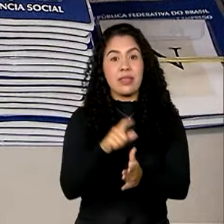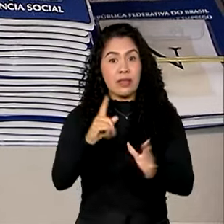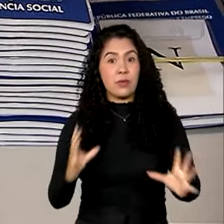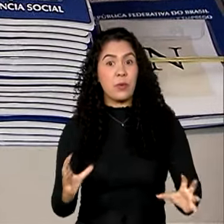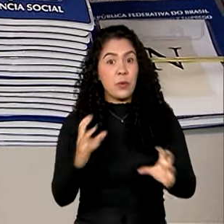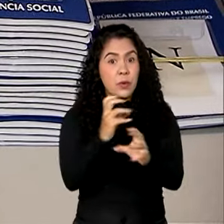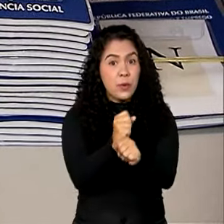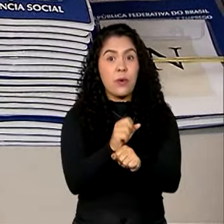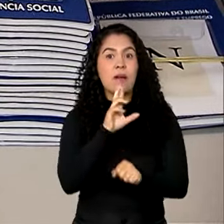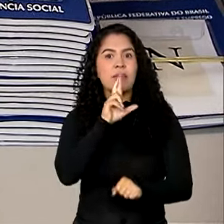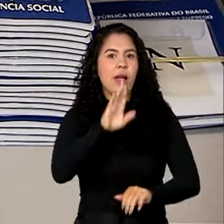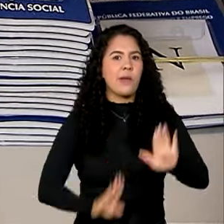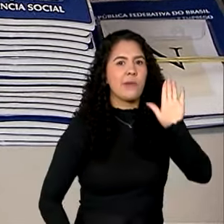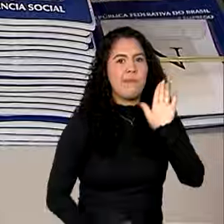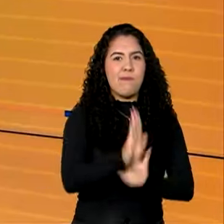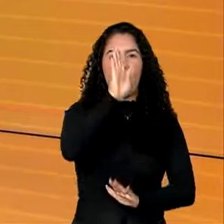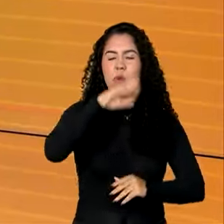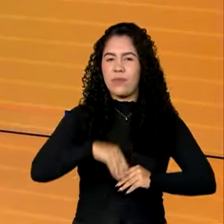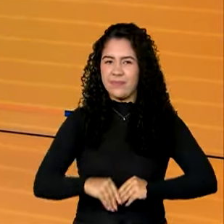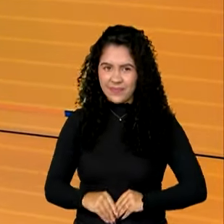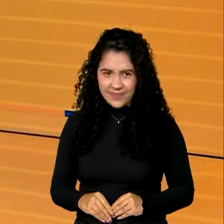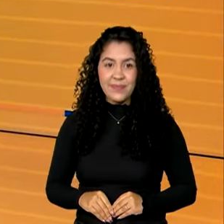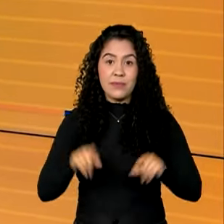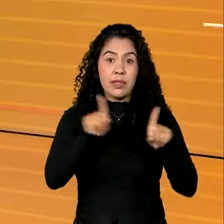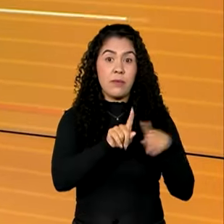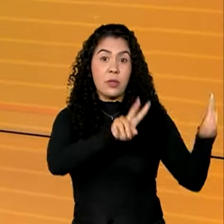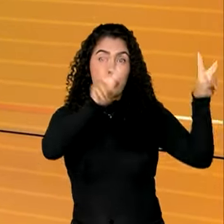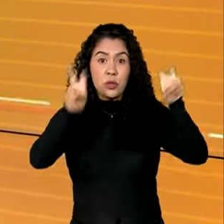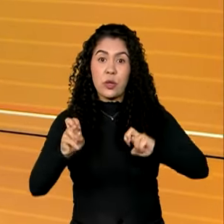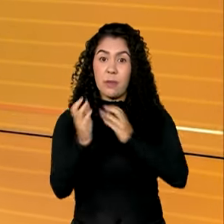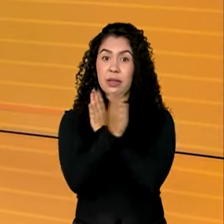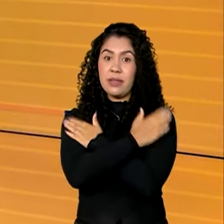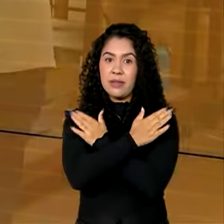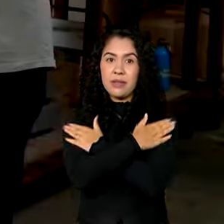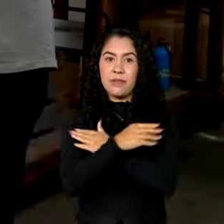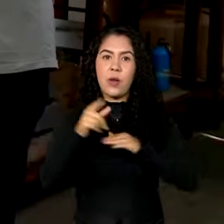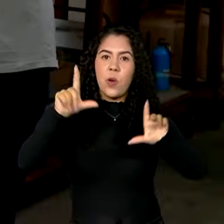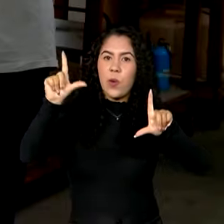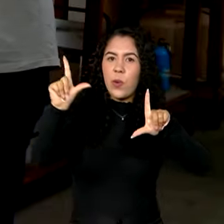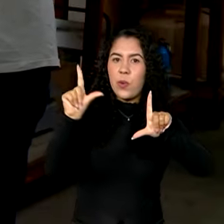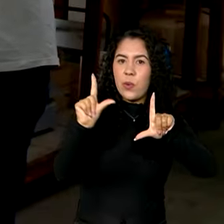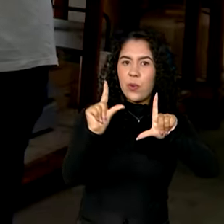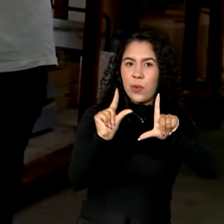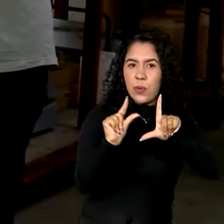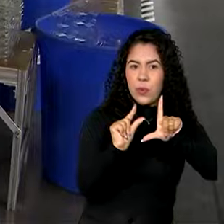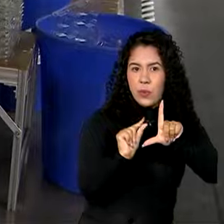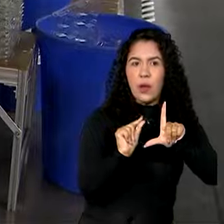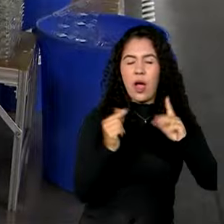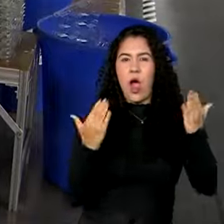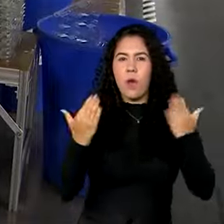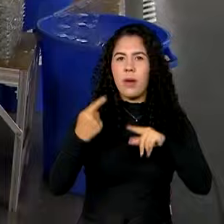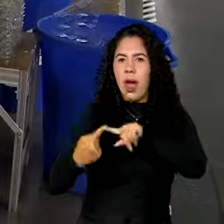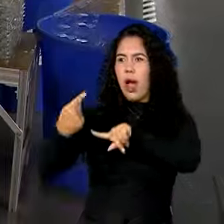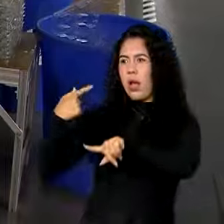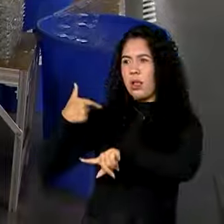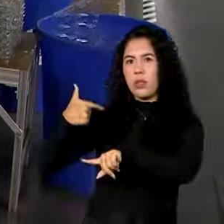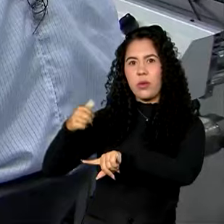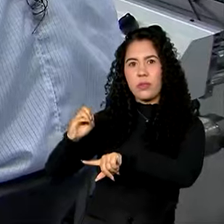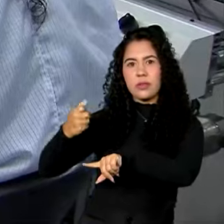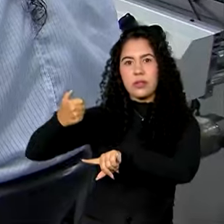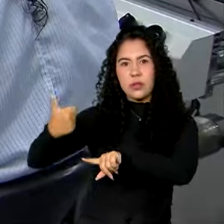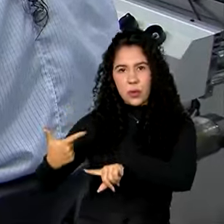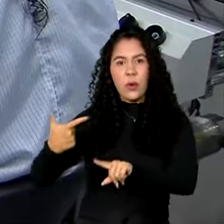pessoas com emprego formal é recorde. E desemprego atinge o menor nível desde 2012. A taxa no